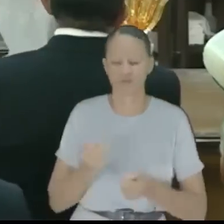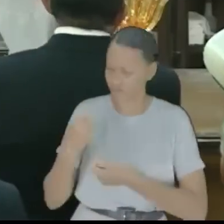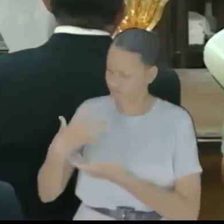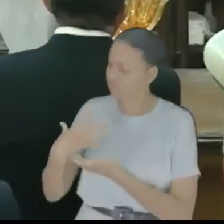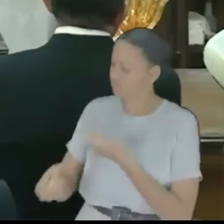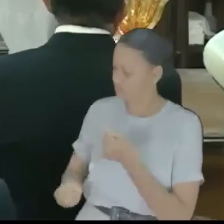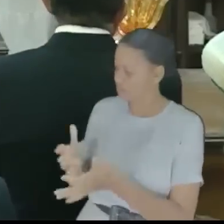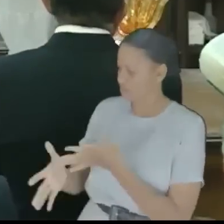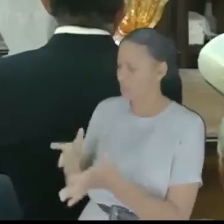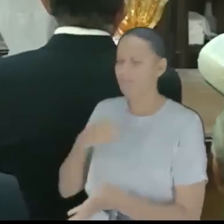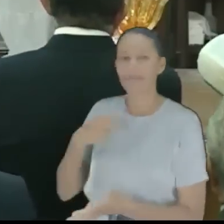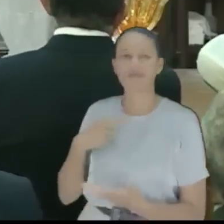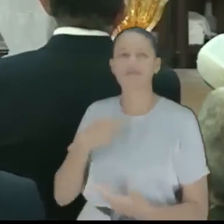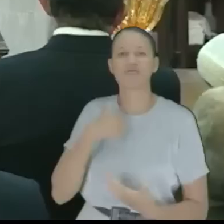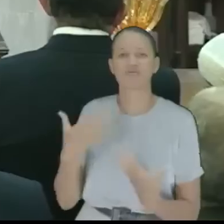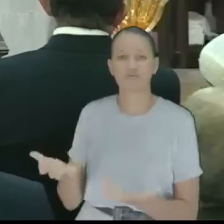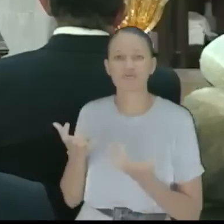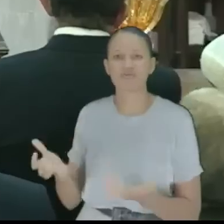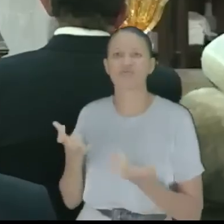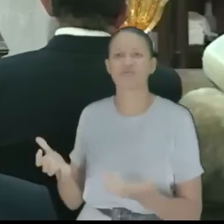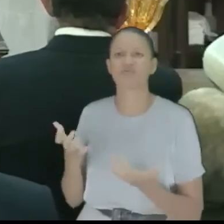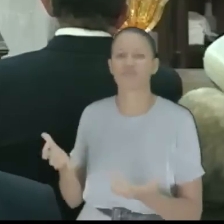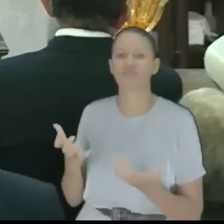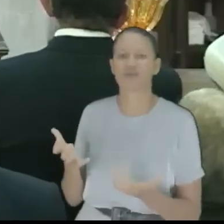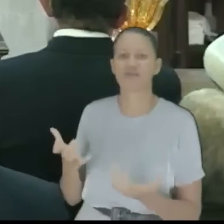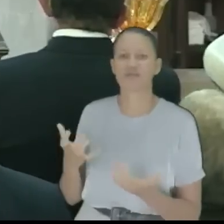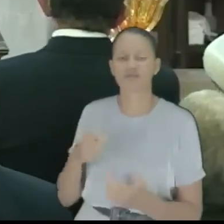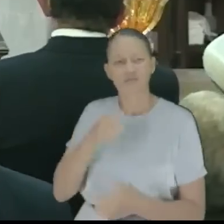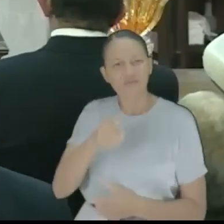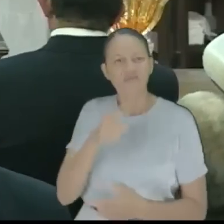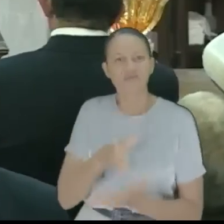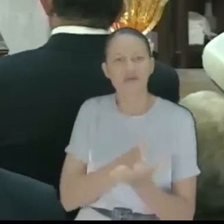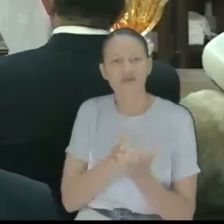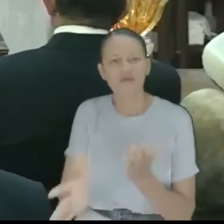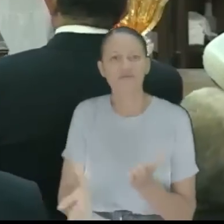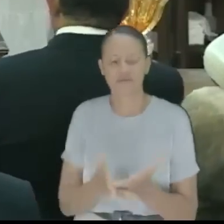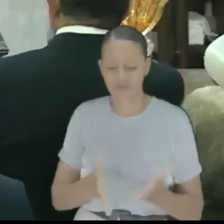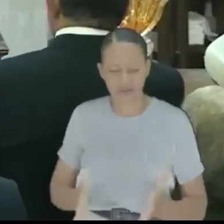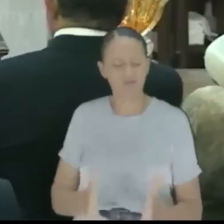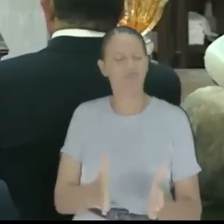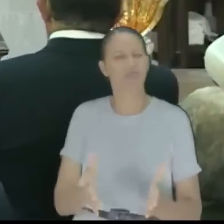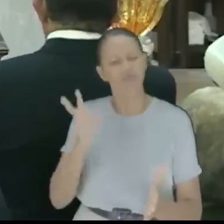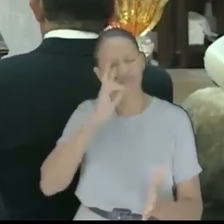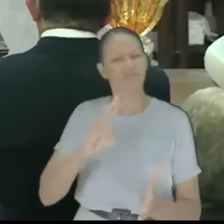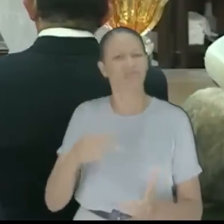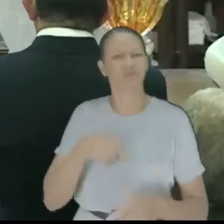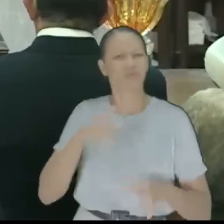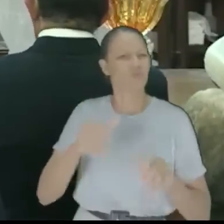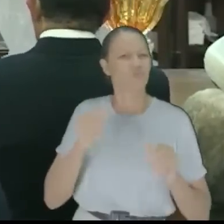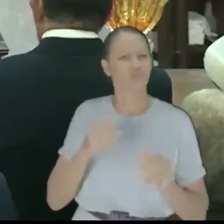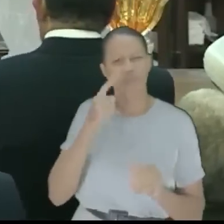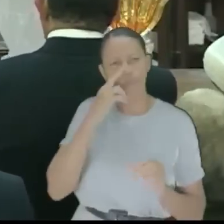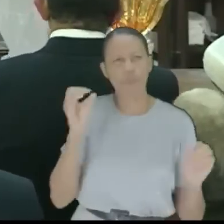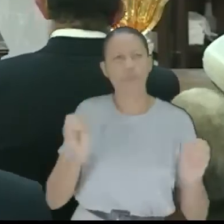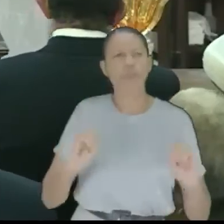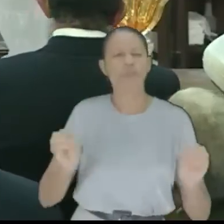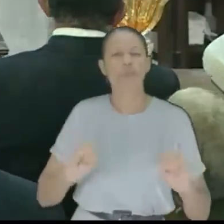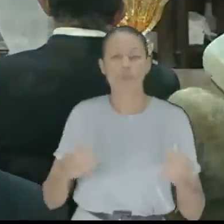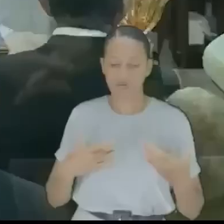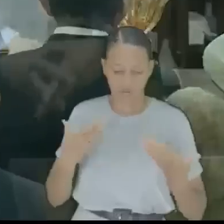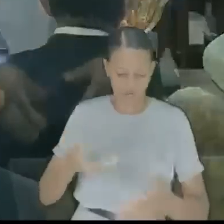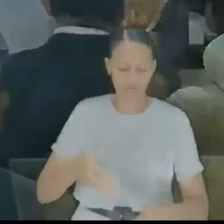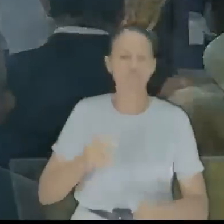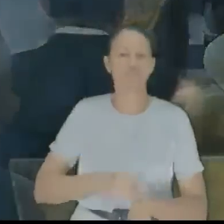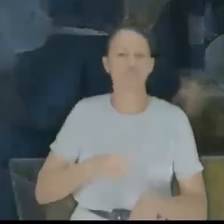eu quero vir à frente. Você que está afastado dos caminhos do Senhor, você que nunca foi crente, chegou a